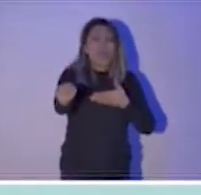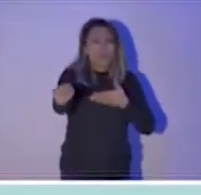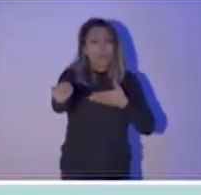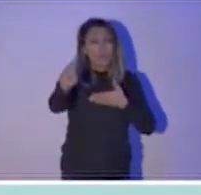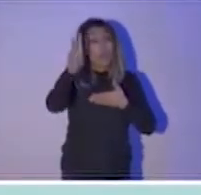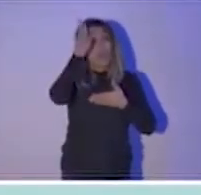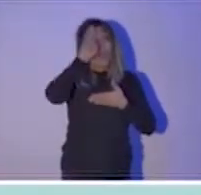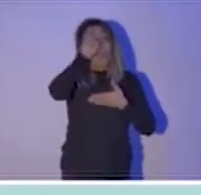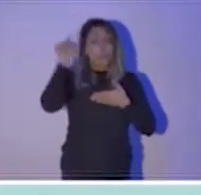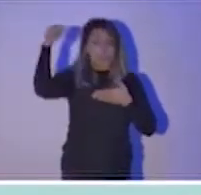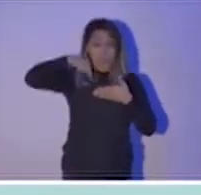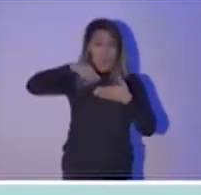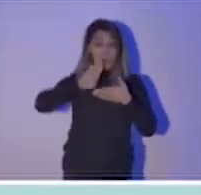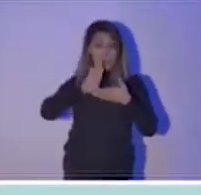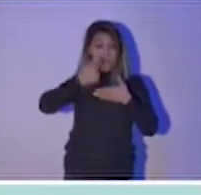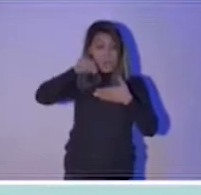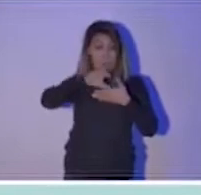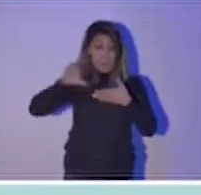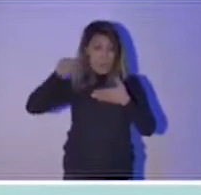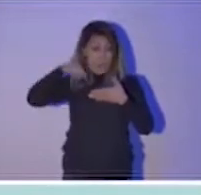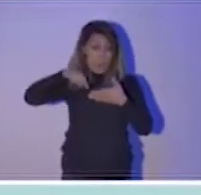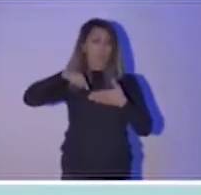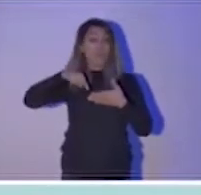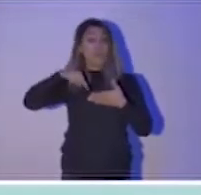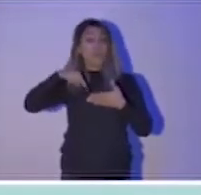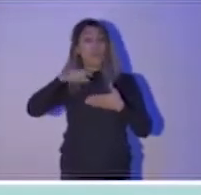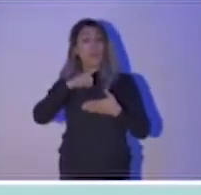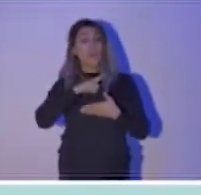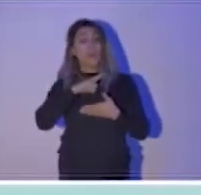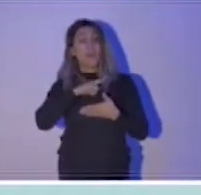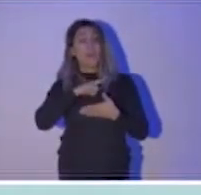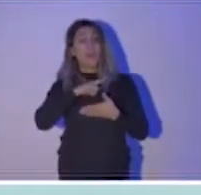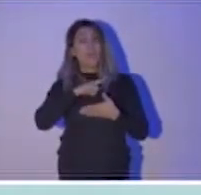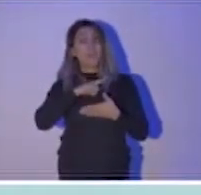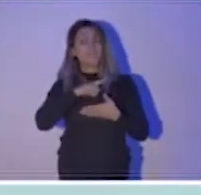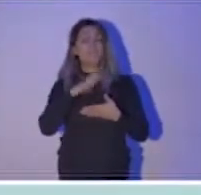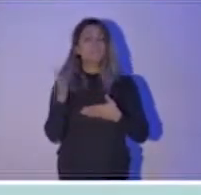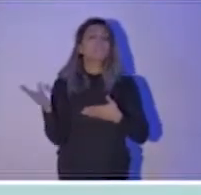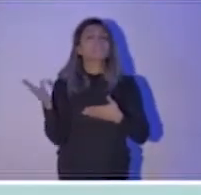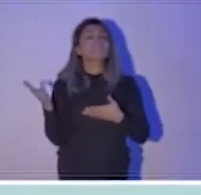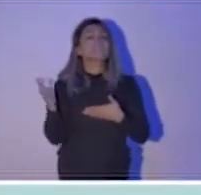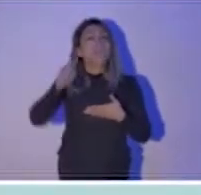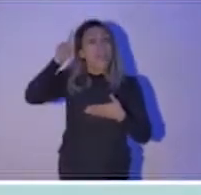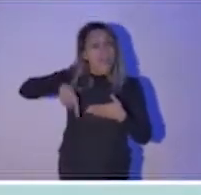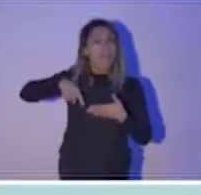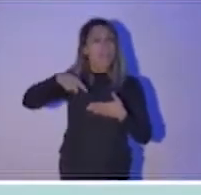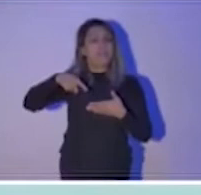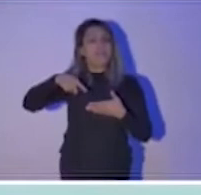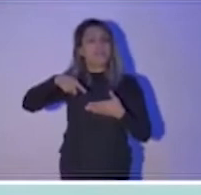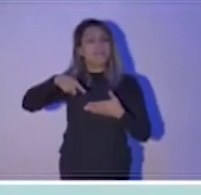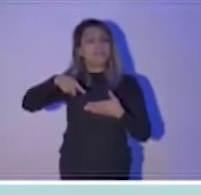Curricular tem, talvez, vou mudar o verbo, é, talvez,